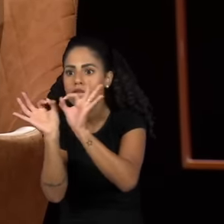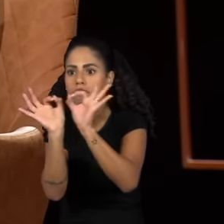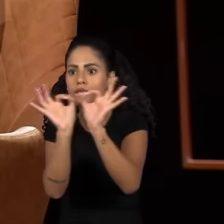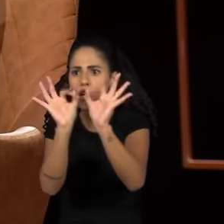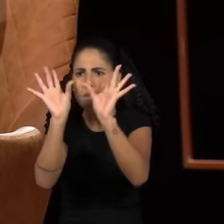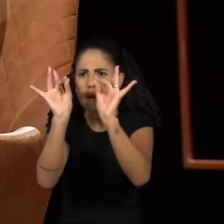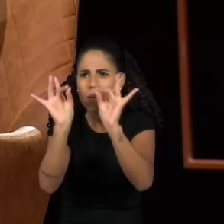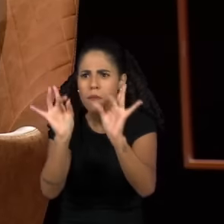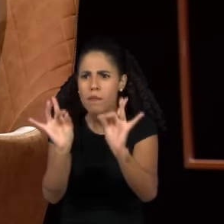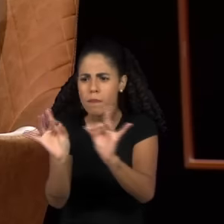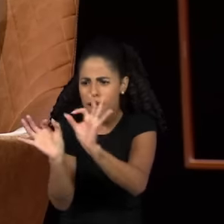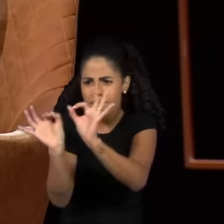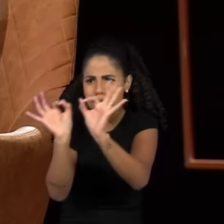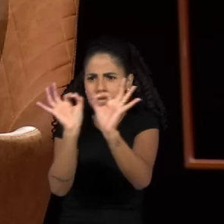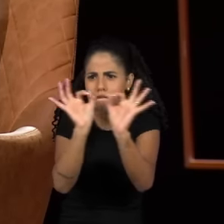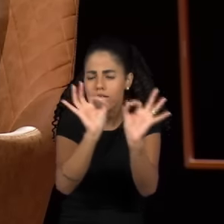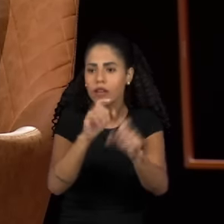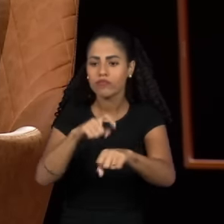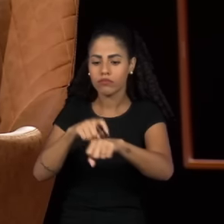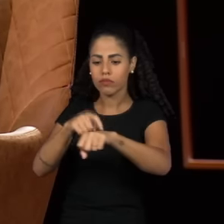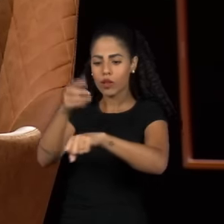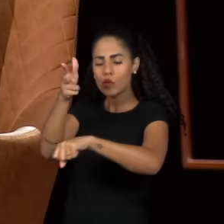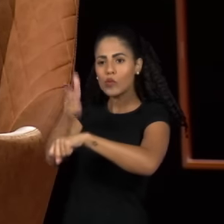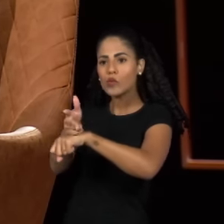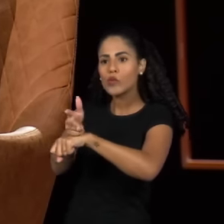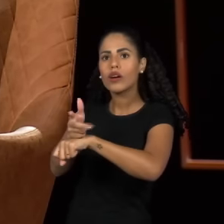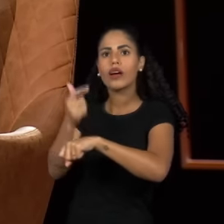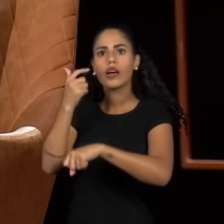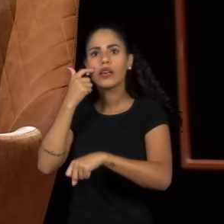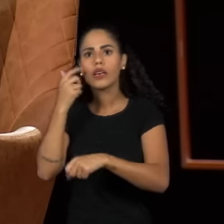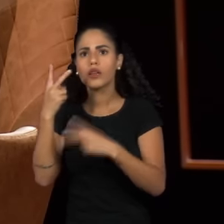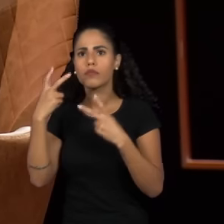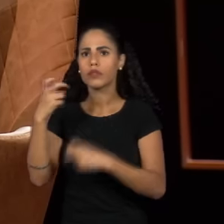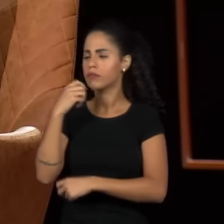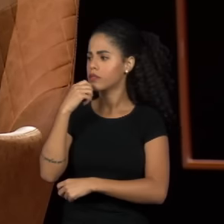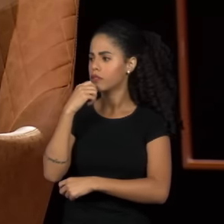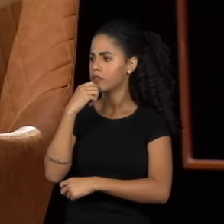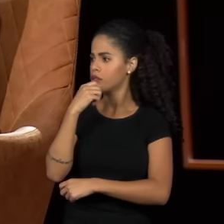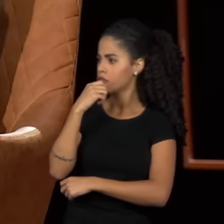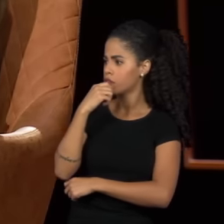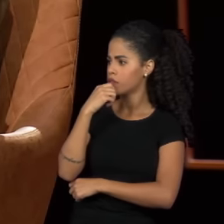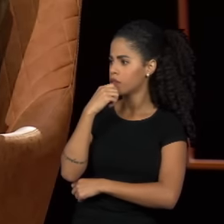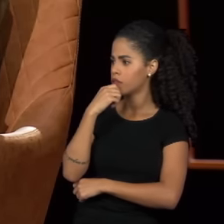chegou uma hora da gravação que ele começou a me perceber. Ele fazia assim, ó.